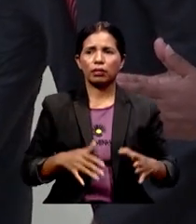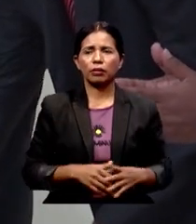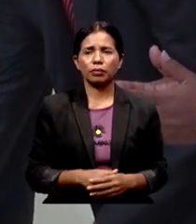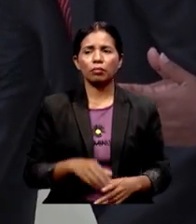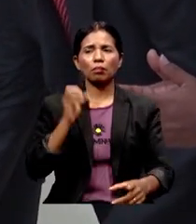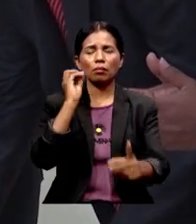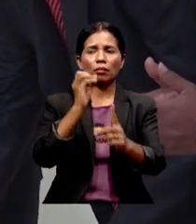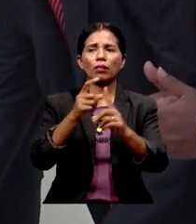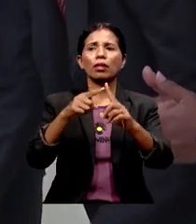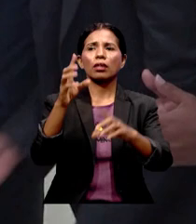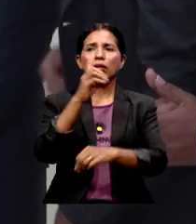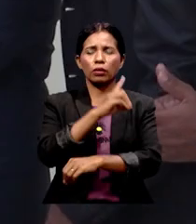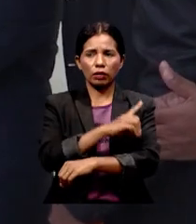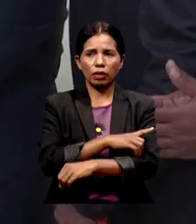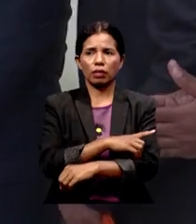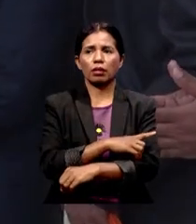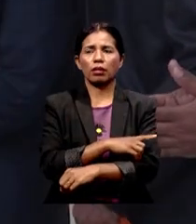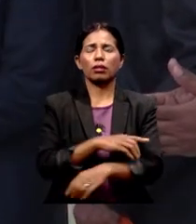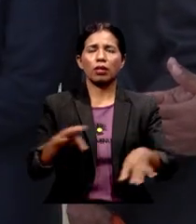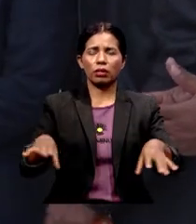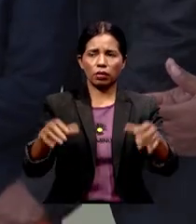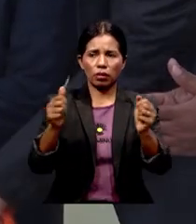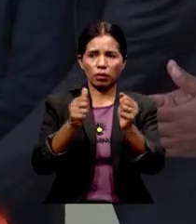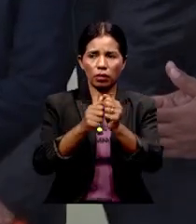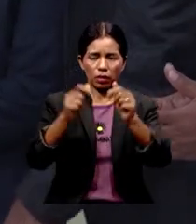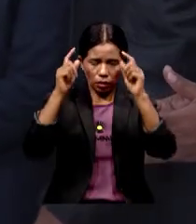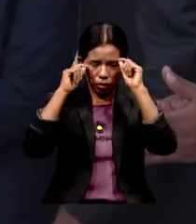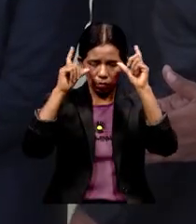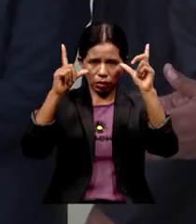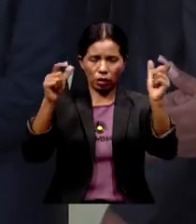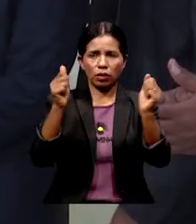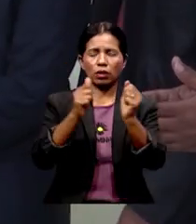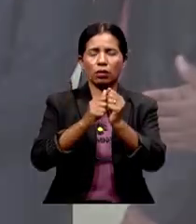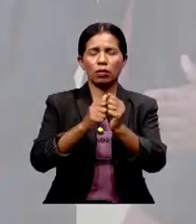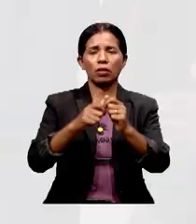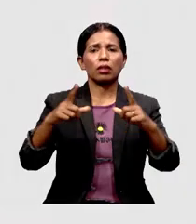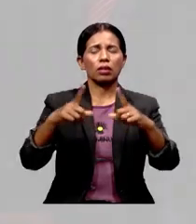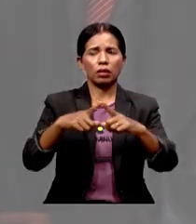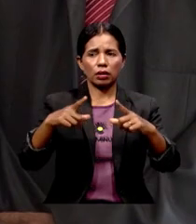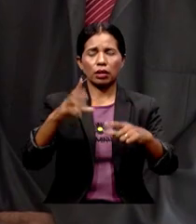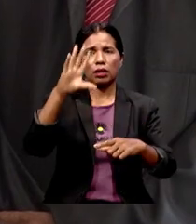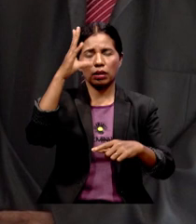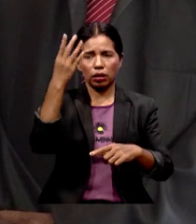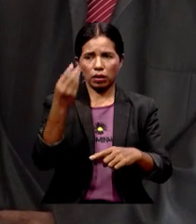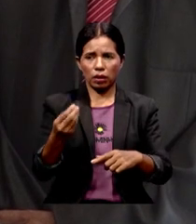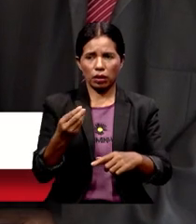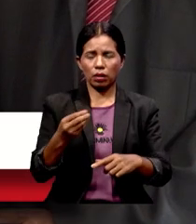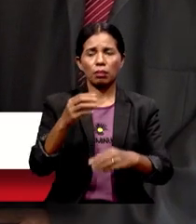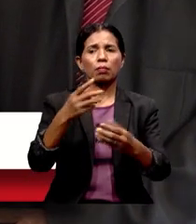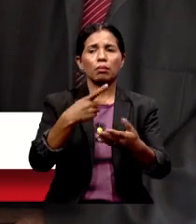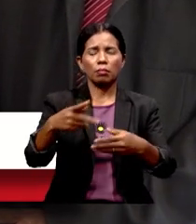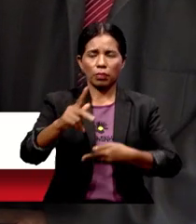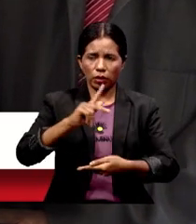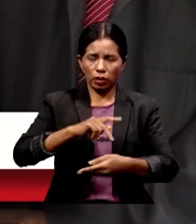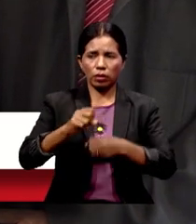Objetivo OHIN é fortalecer a cooperação bilateral Timor-Leste e Jakarta com a proteção civil, mas